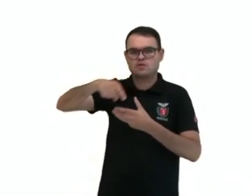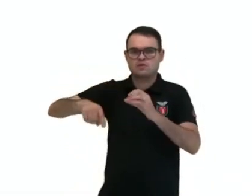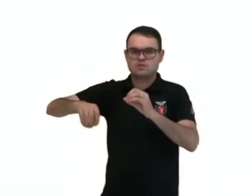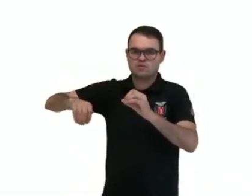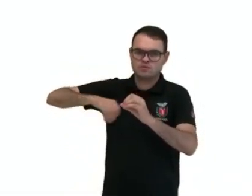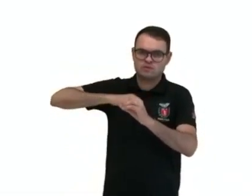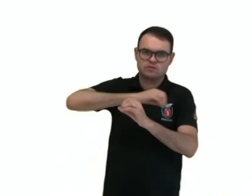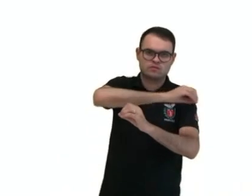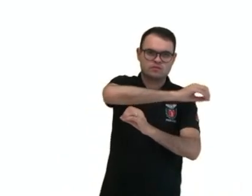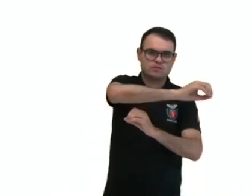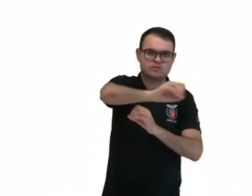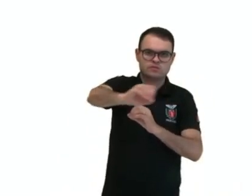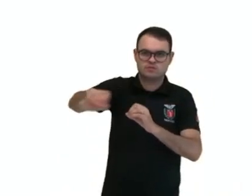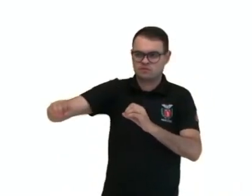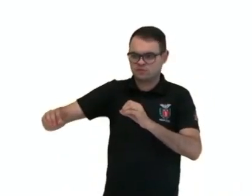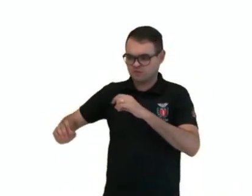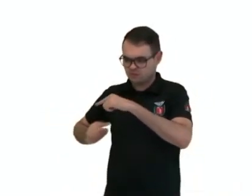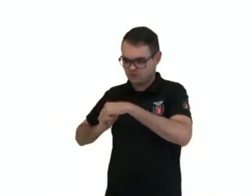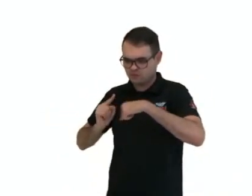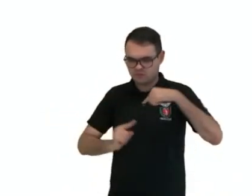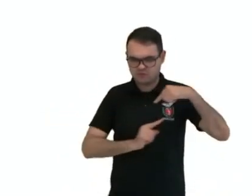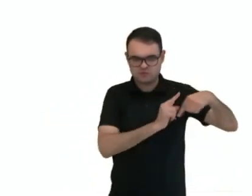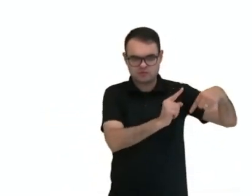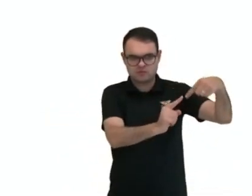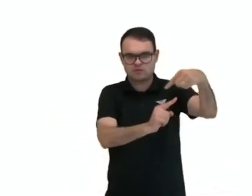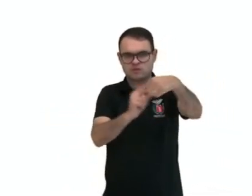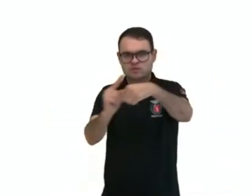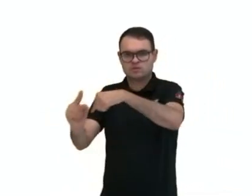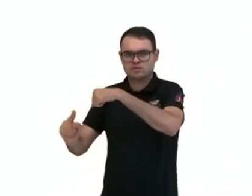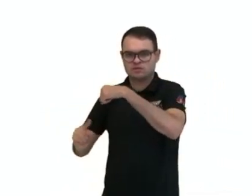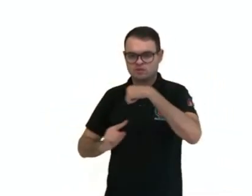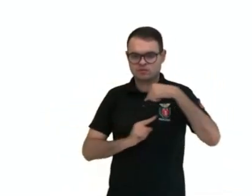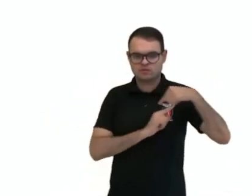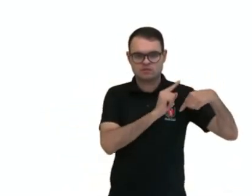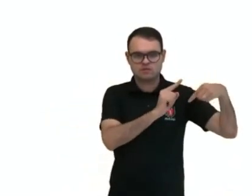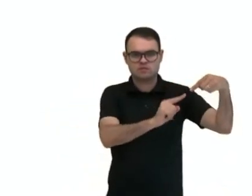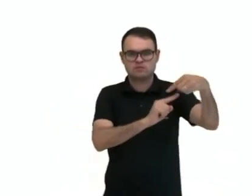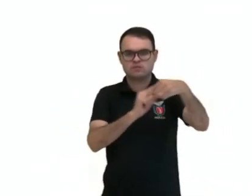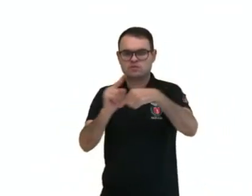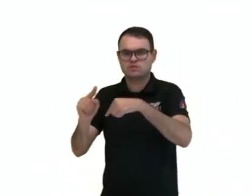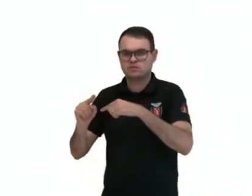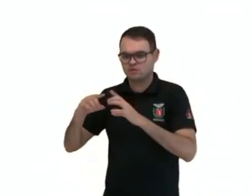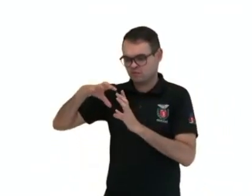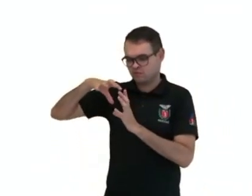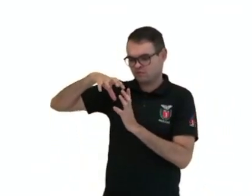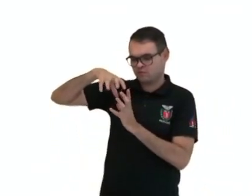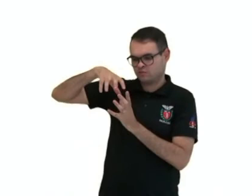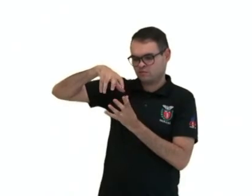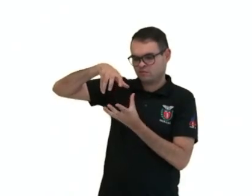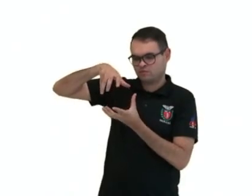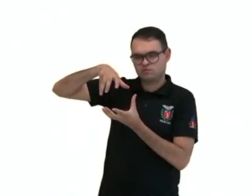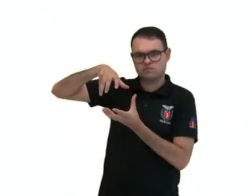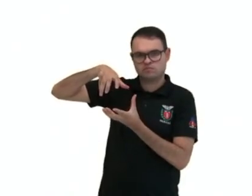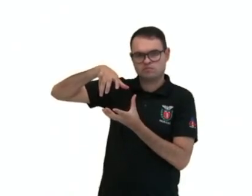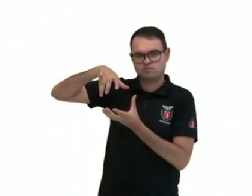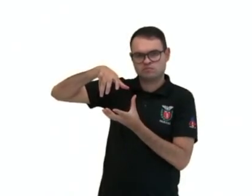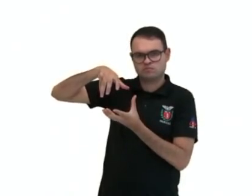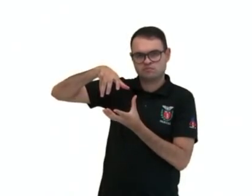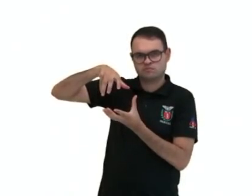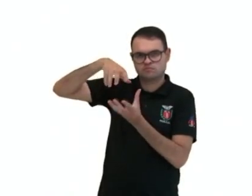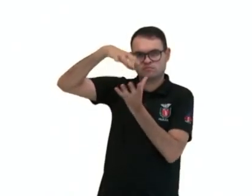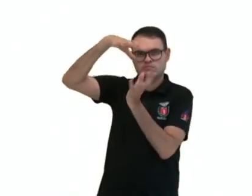Sol, possibilitaram ao nosso planeta a sua forma esférica, que é achatada nos